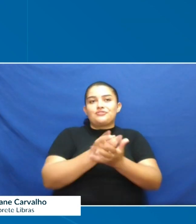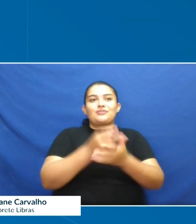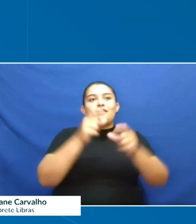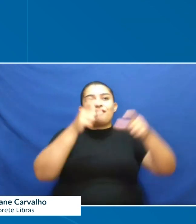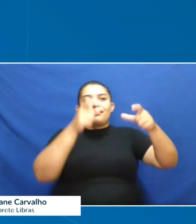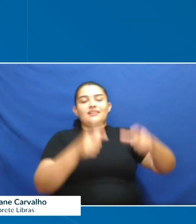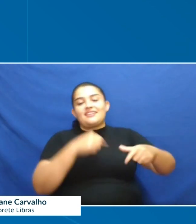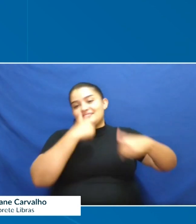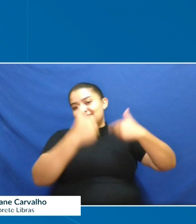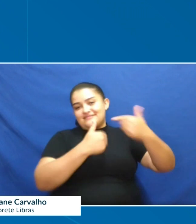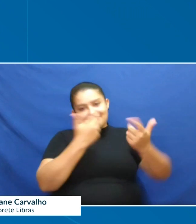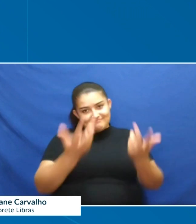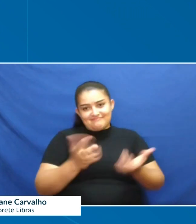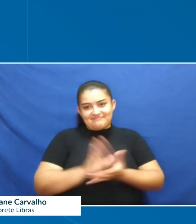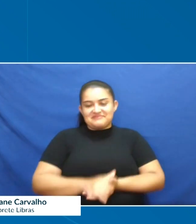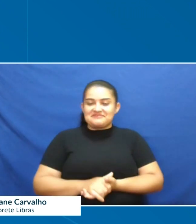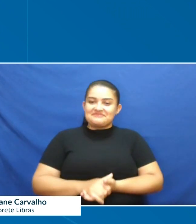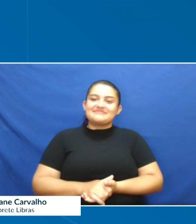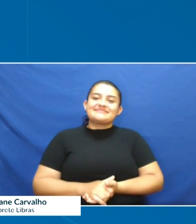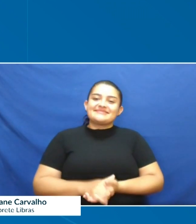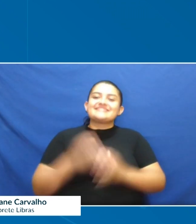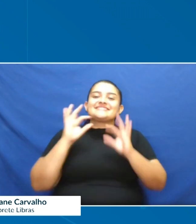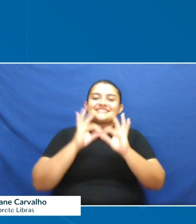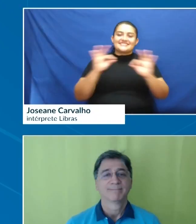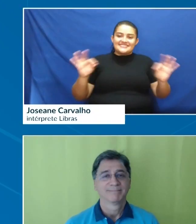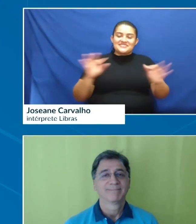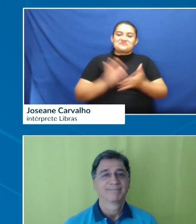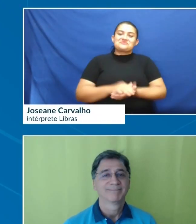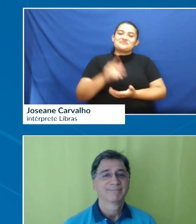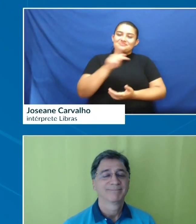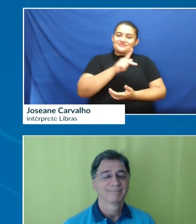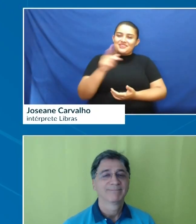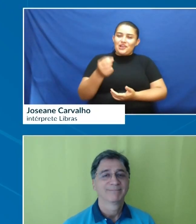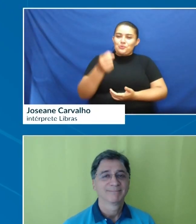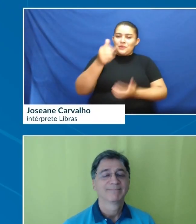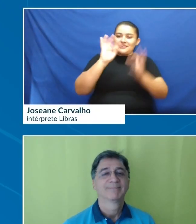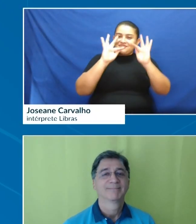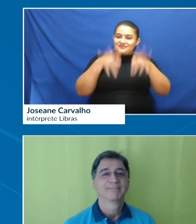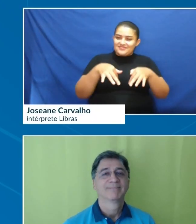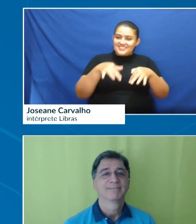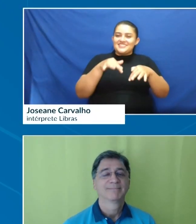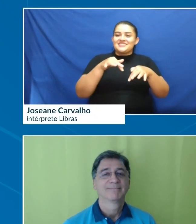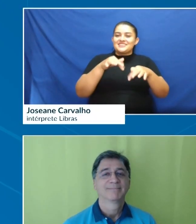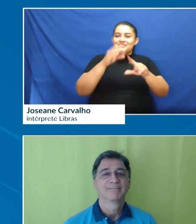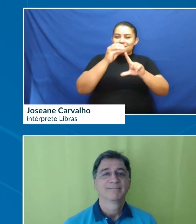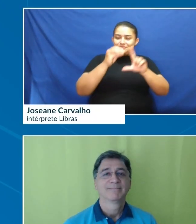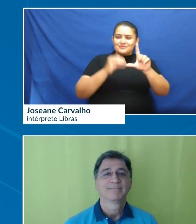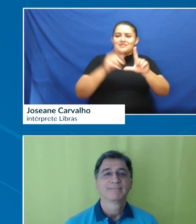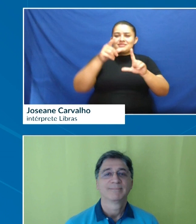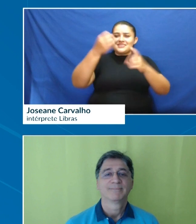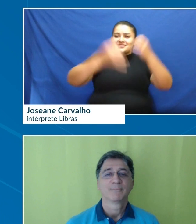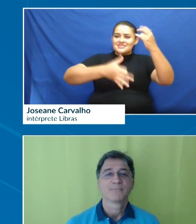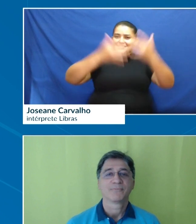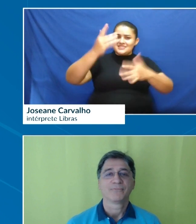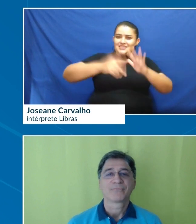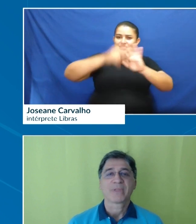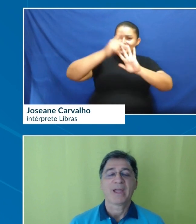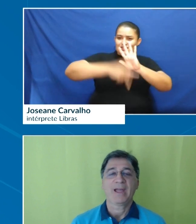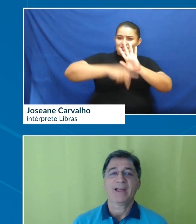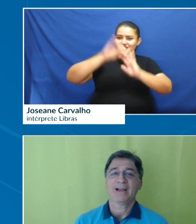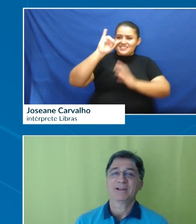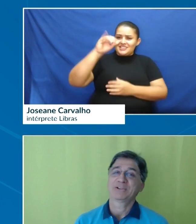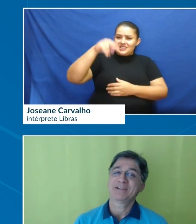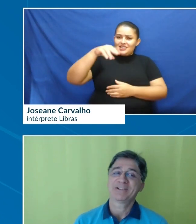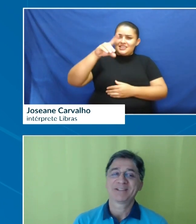tudo mais. Bacana. Professor, nós já estamos indo para os minutos finais, mas eu queria que o senhor falasse sobre o projeto, acho que é Indifibre, é isso